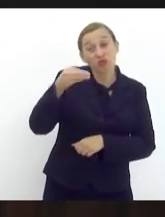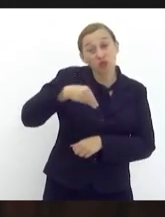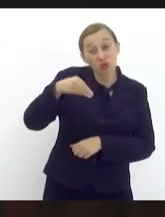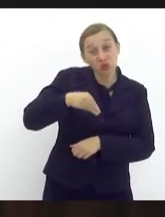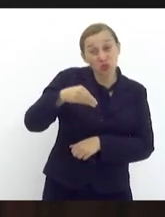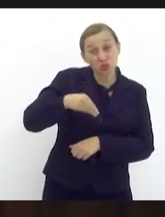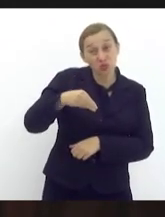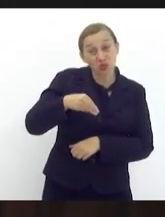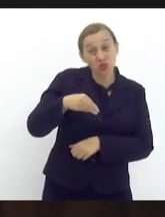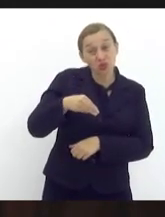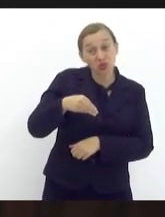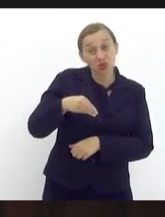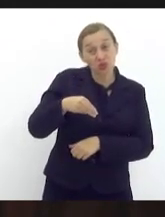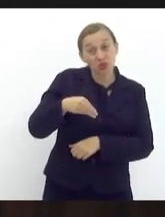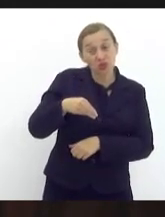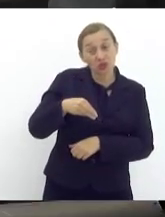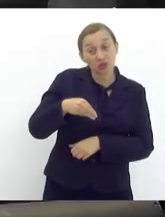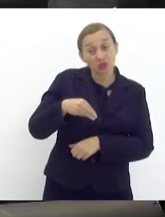para...